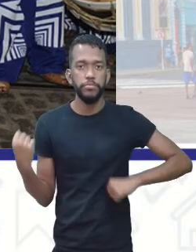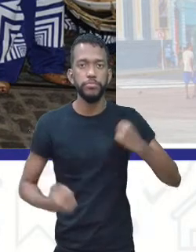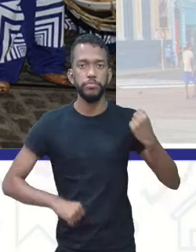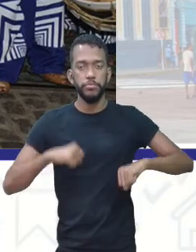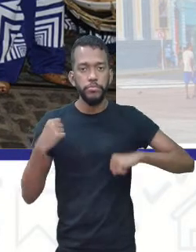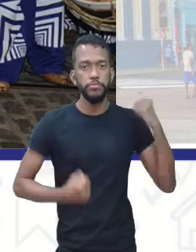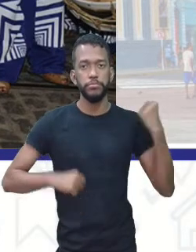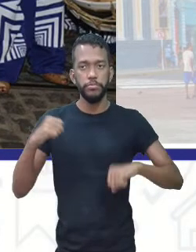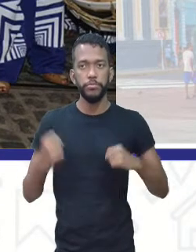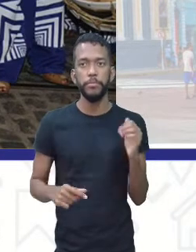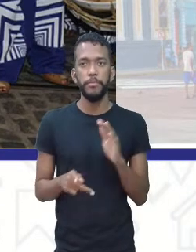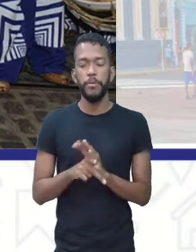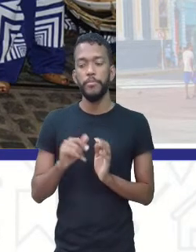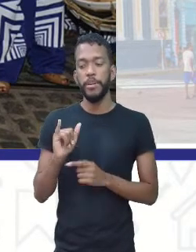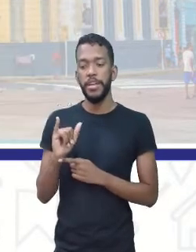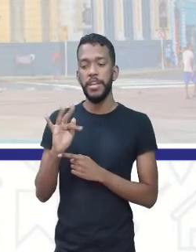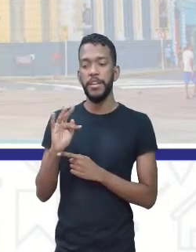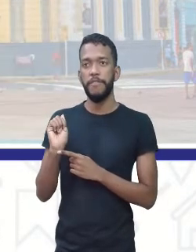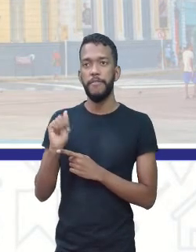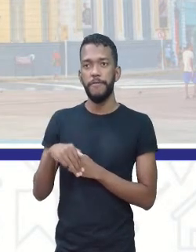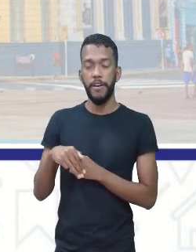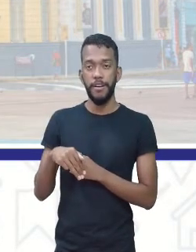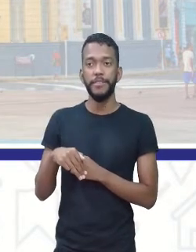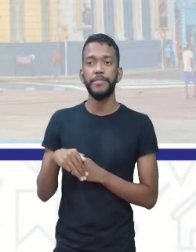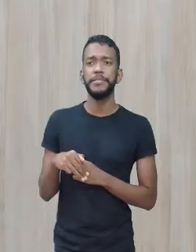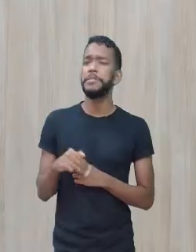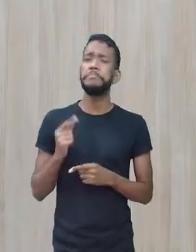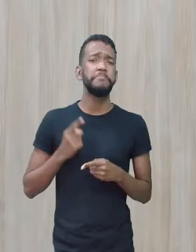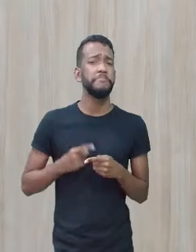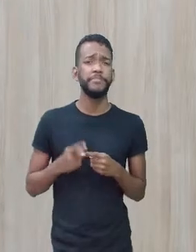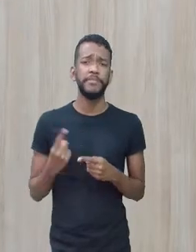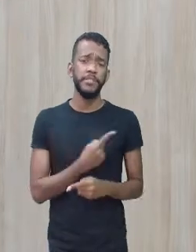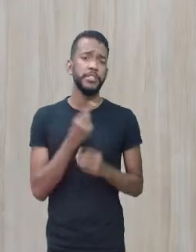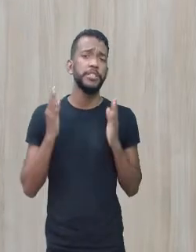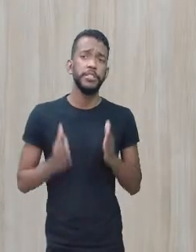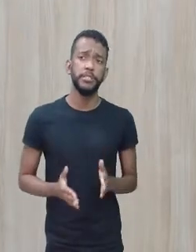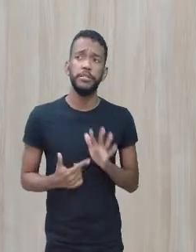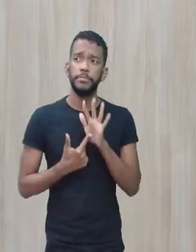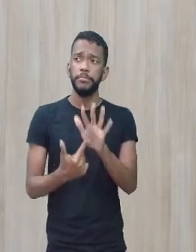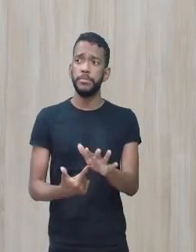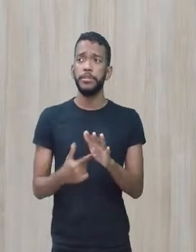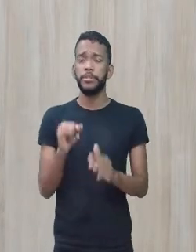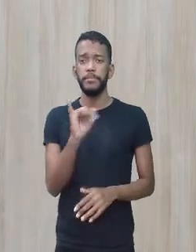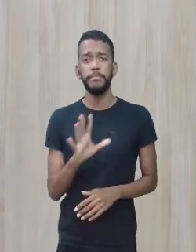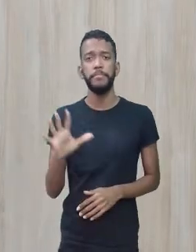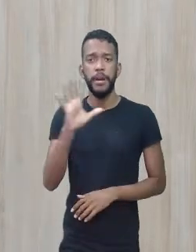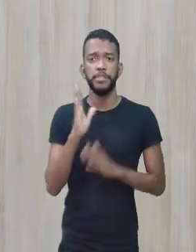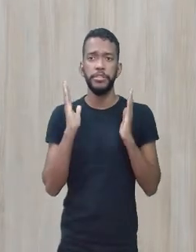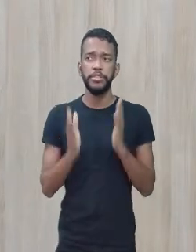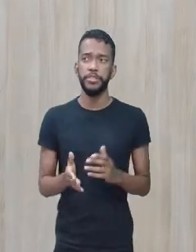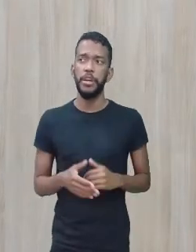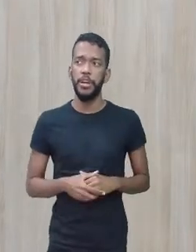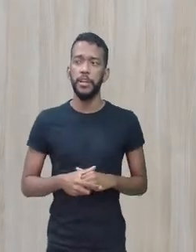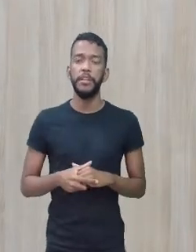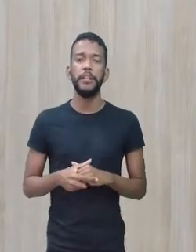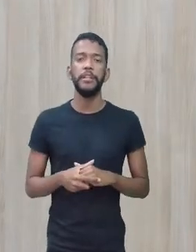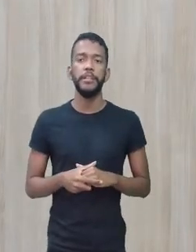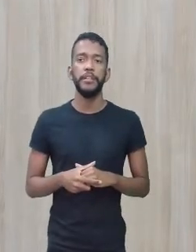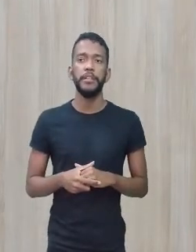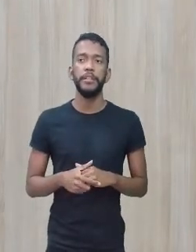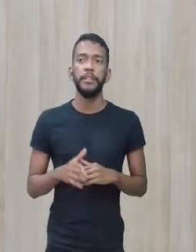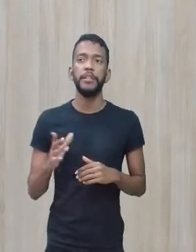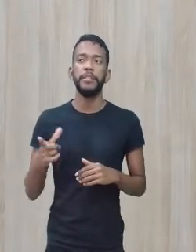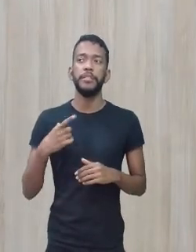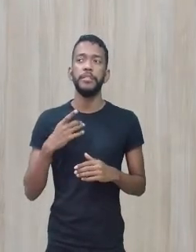estão no acervo do IPHAN. E por que é que nós colocamos essas imagens? Porque essas imagens, elas fazem parte